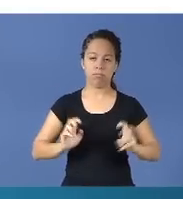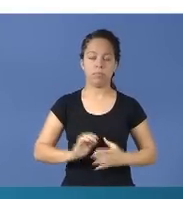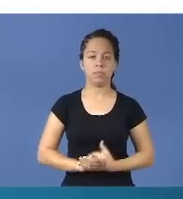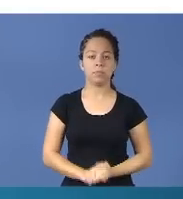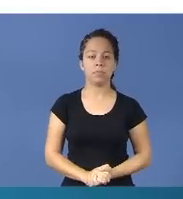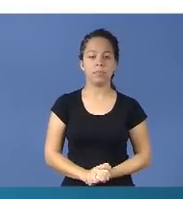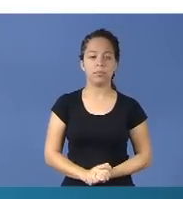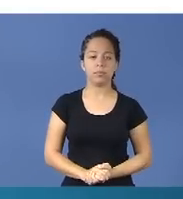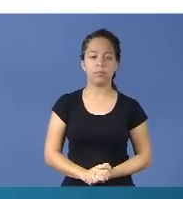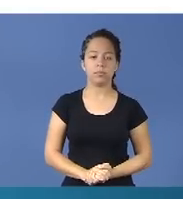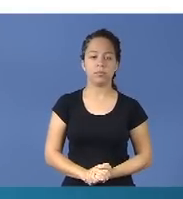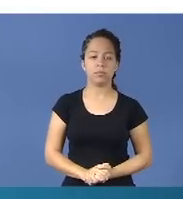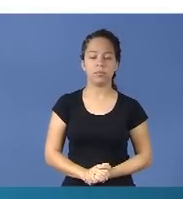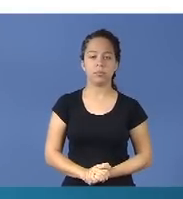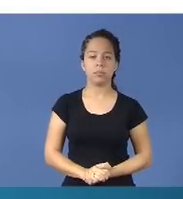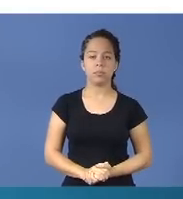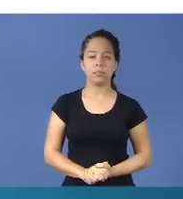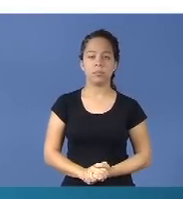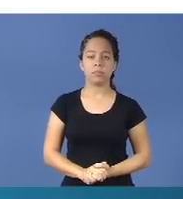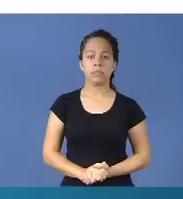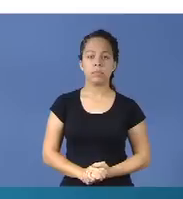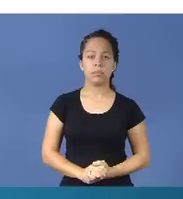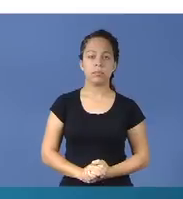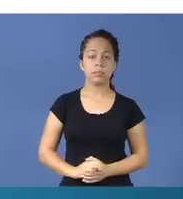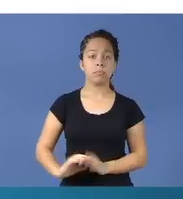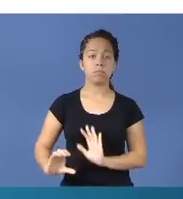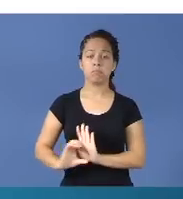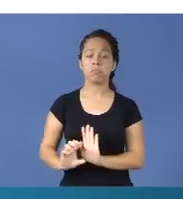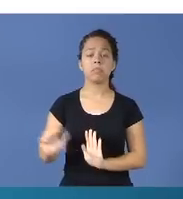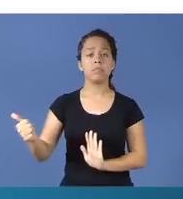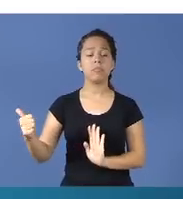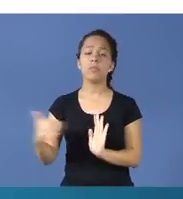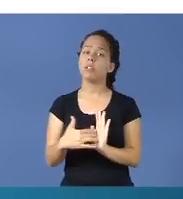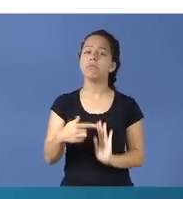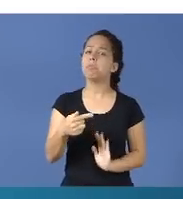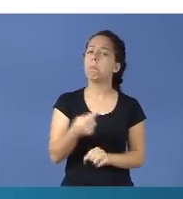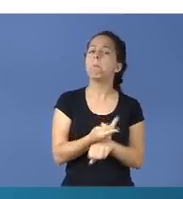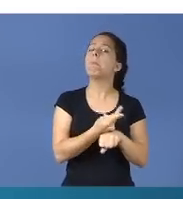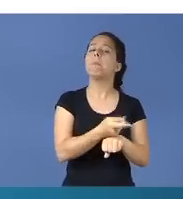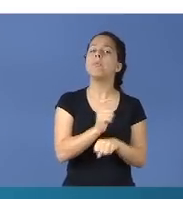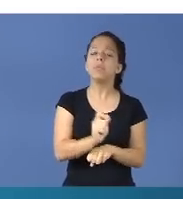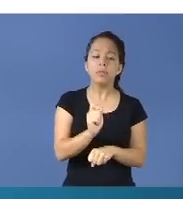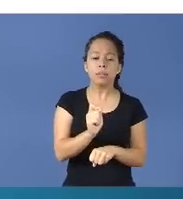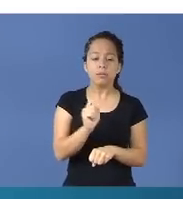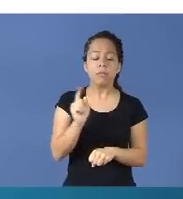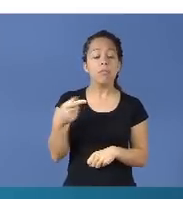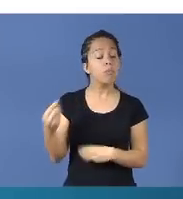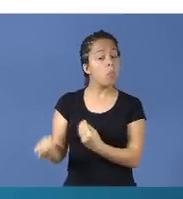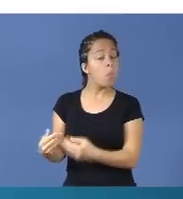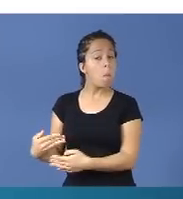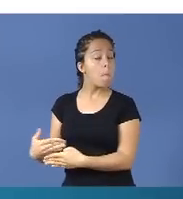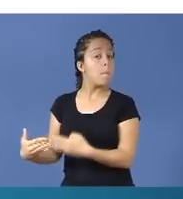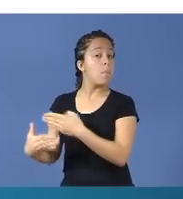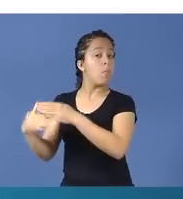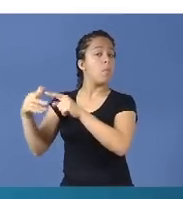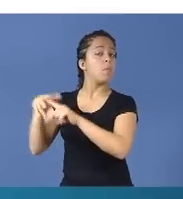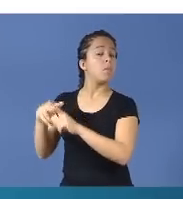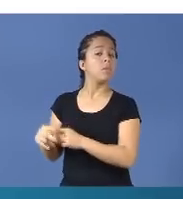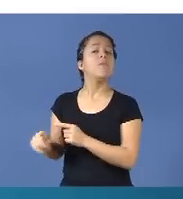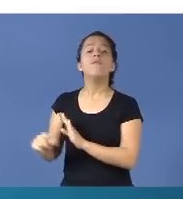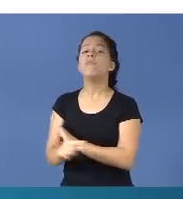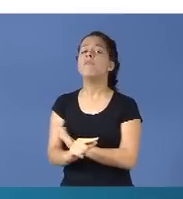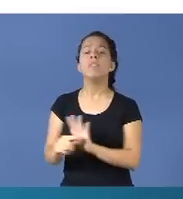Capítulo de 1 a 7, o que você vai procurar? A reconstrução dos muros, qual é o versículo que você vai ver? Vai encontrar de 1 a